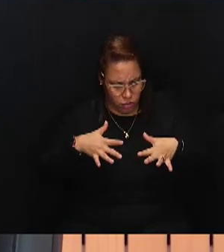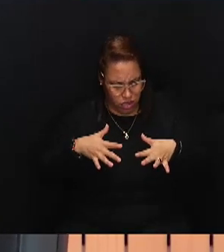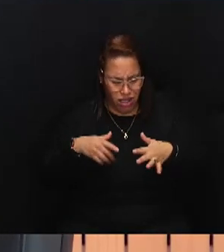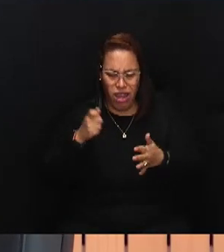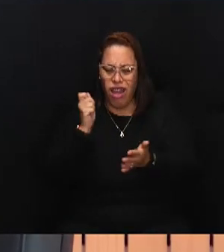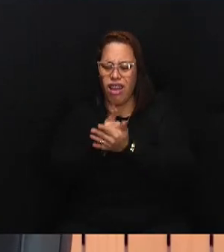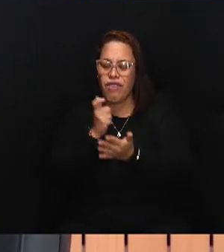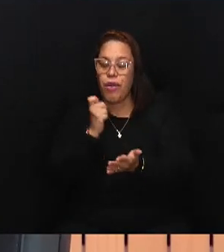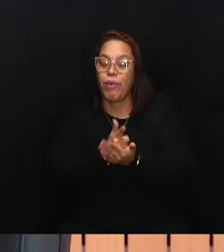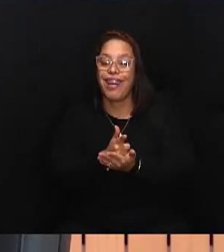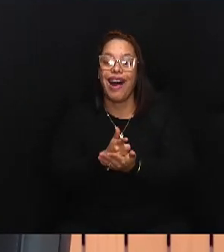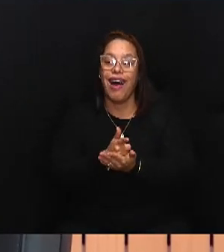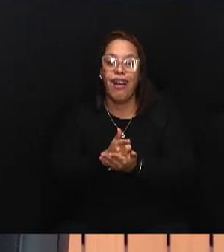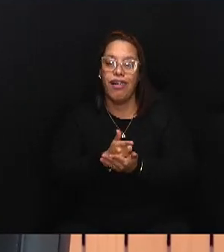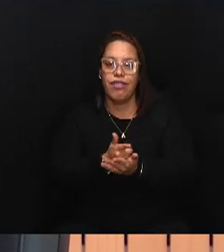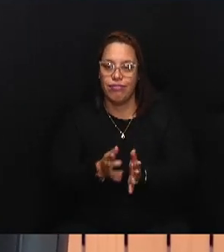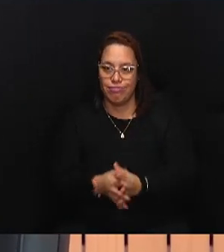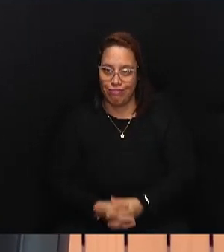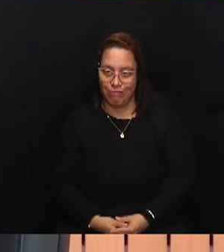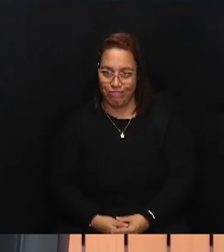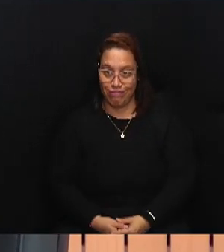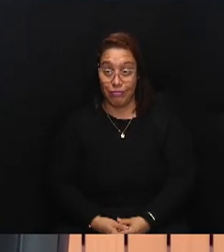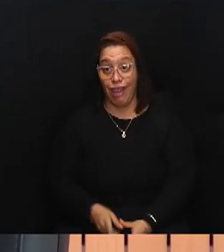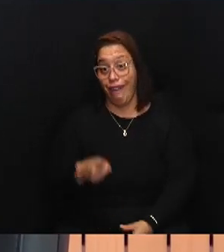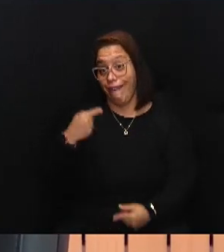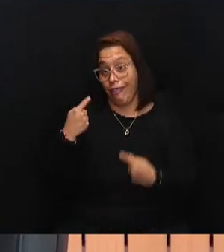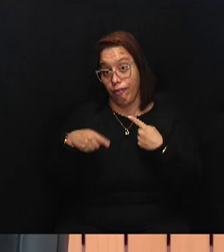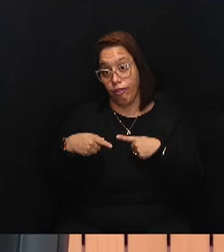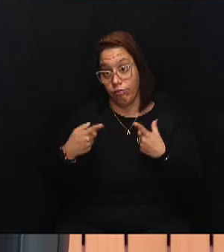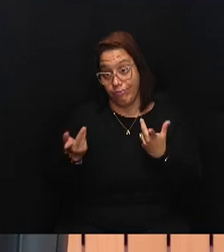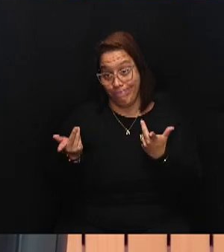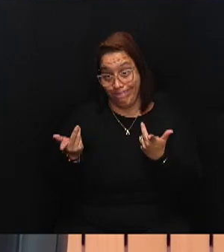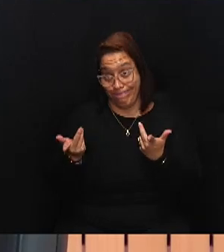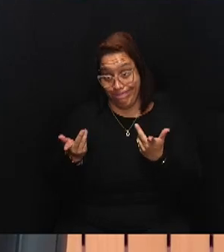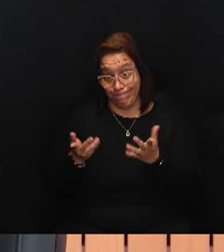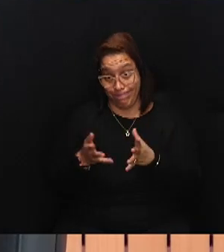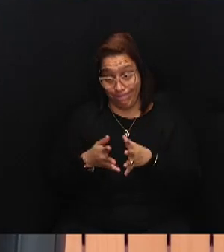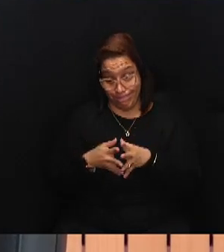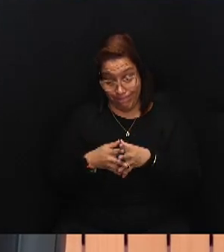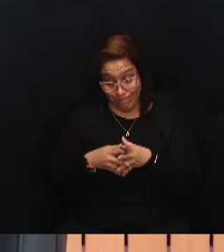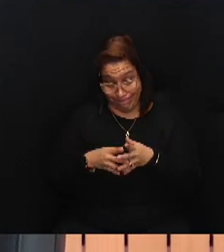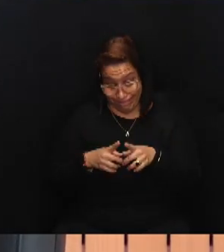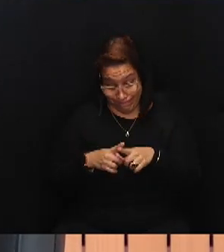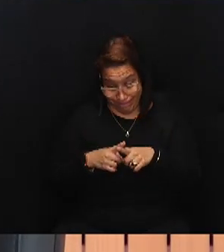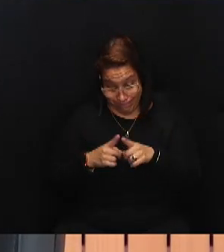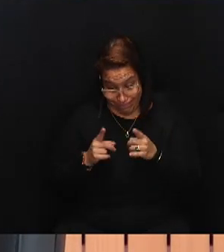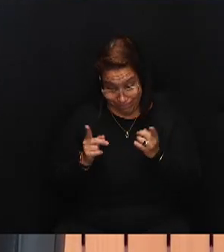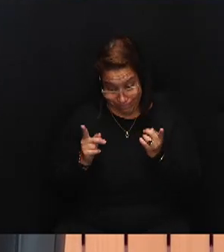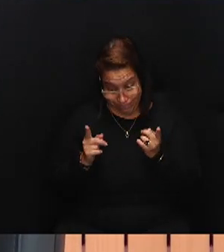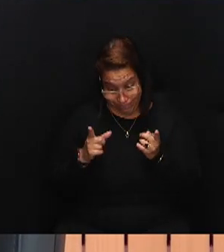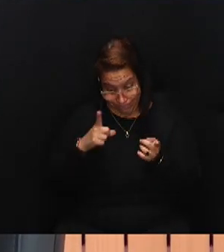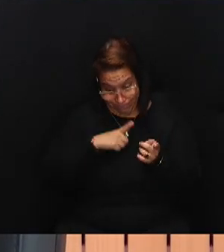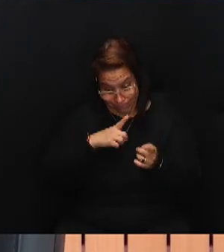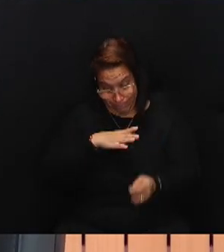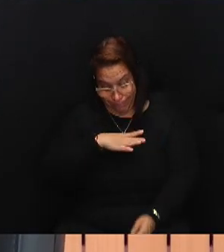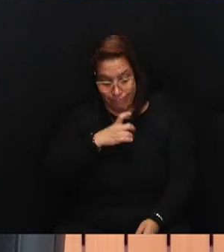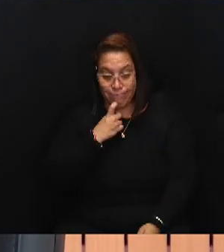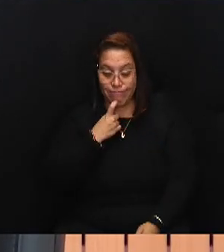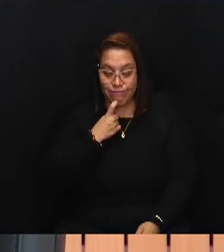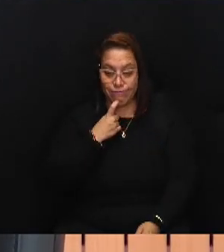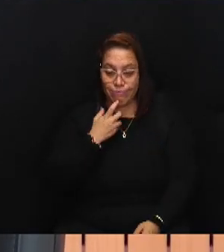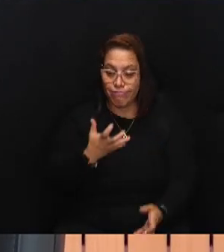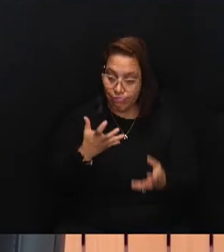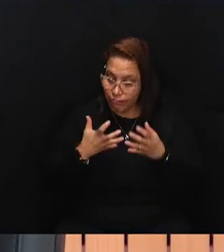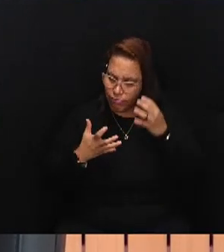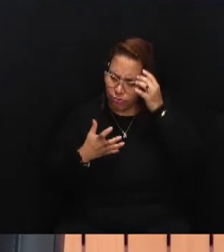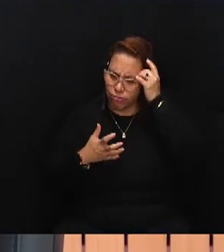pagar a conta. Esse é o grande debate. Mas hoje nós temos uma realidade diferente na cidade de Campinas, e é isso que eu quero